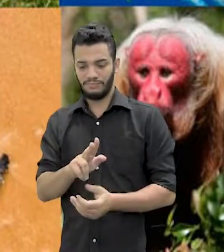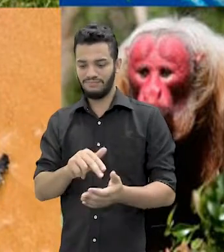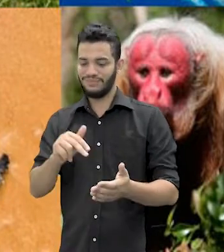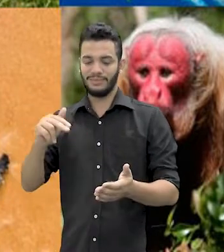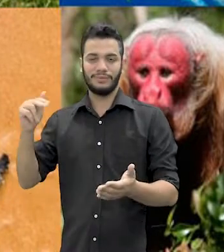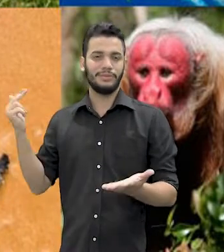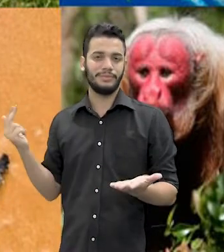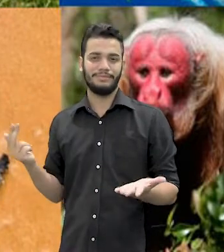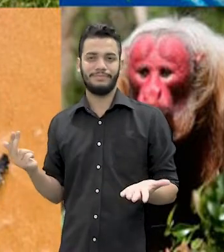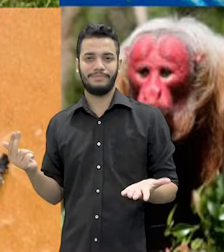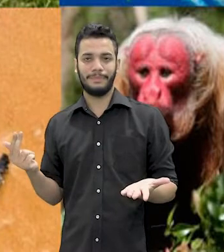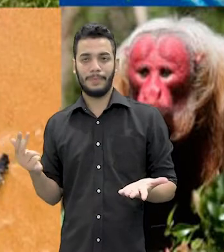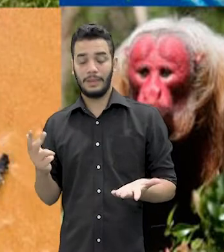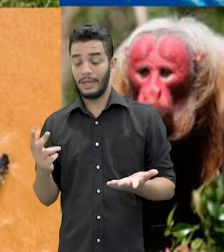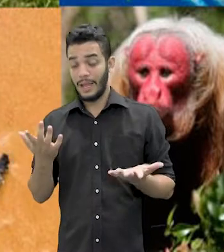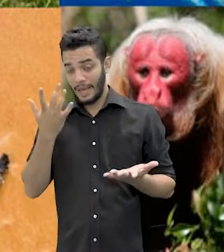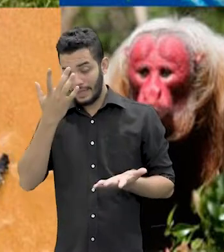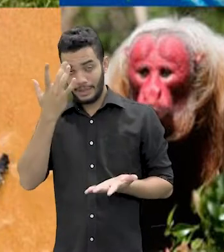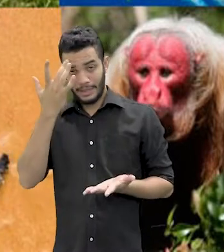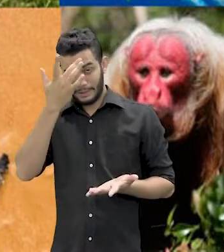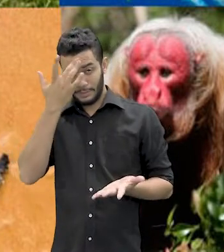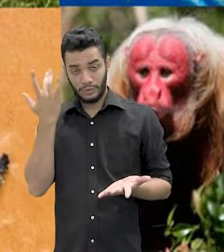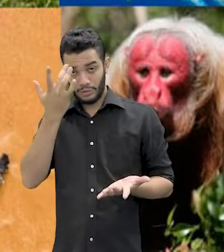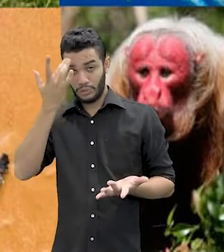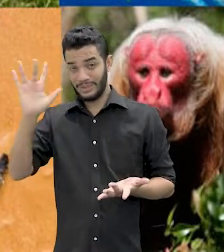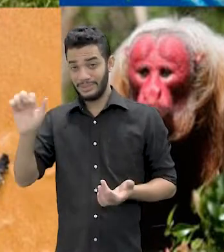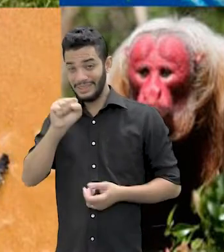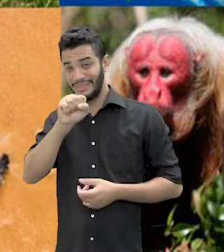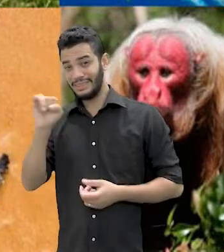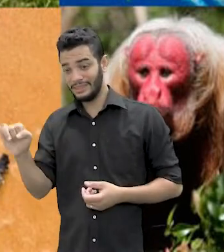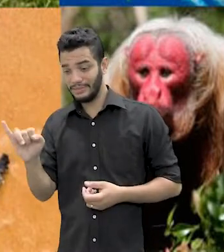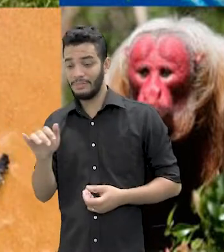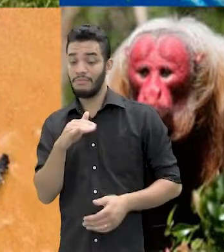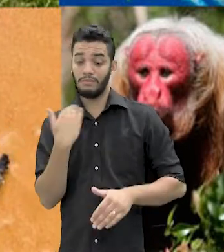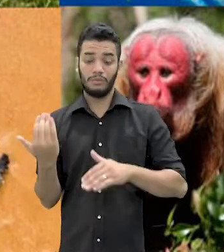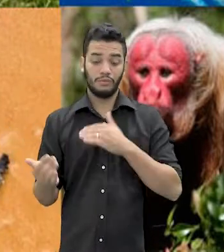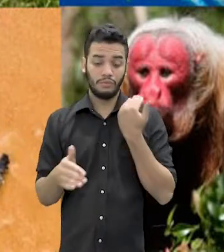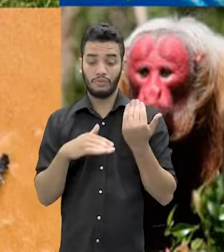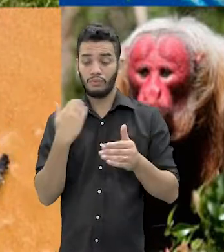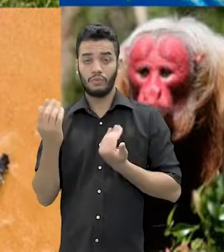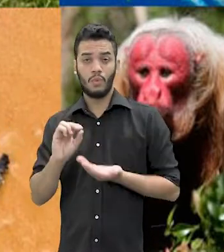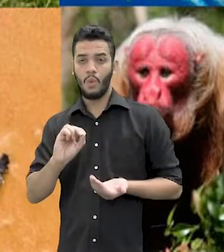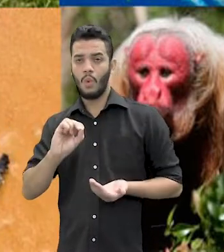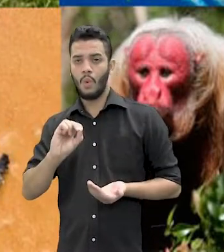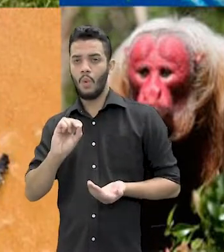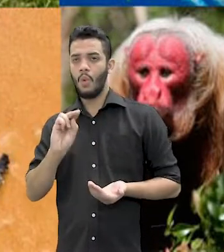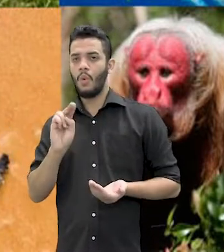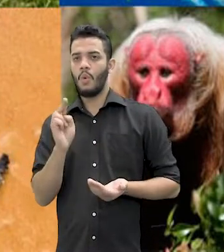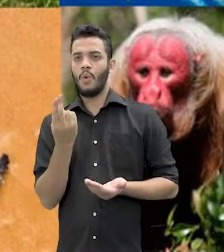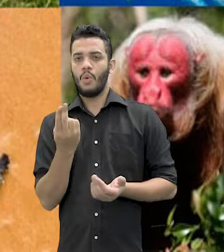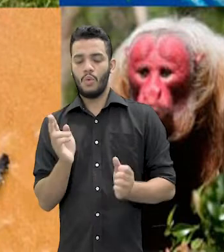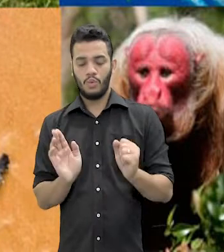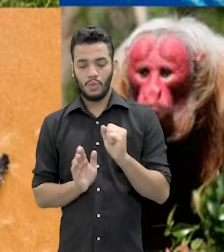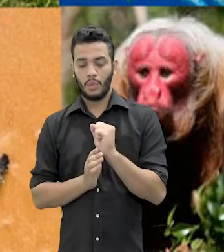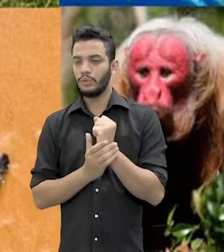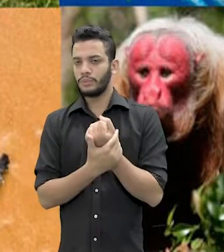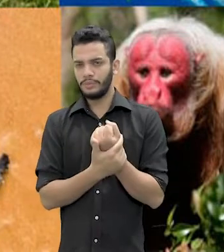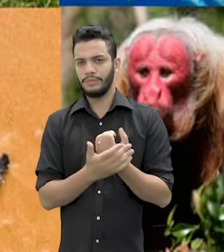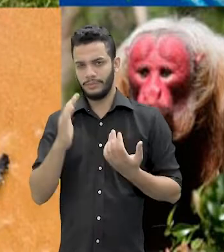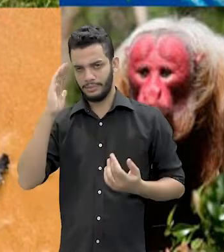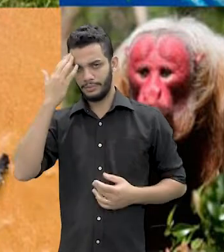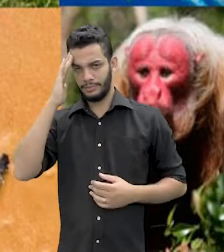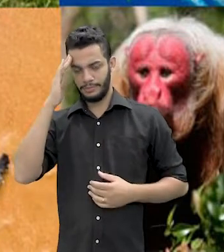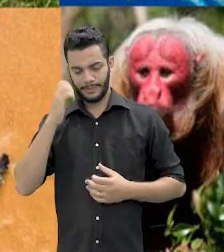não chegaram a uma conclusão do que pode ter ocasionado o seu desaparecimento. Essas pesquisas